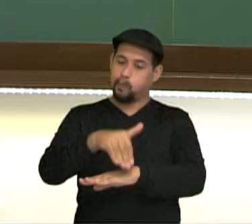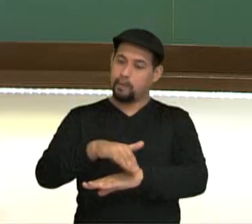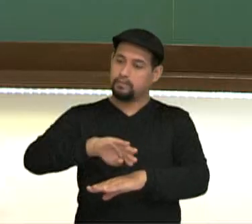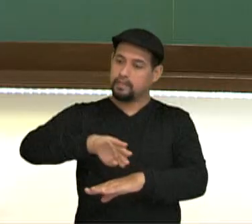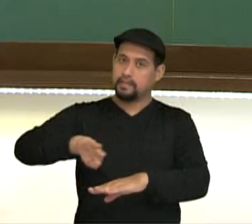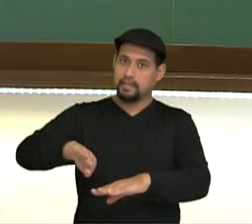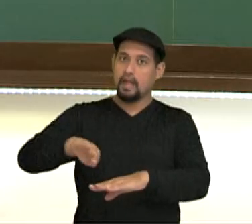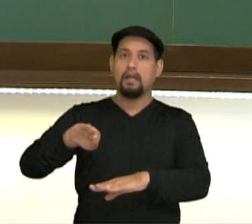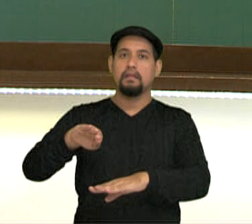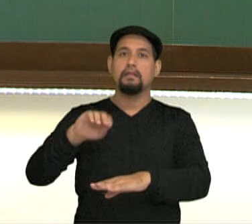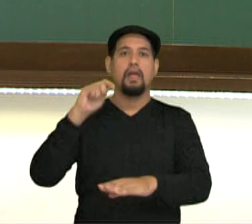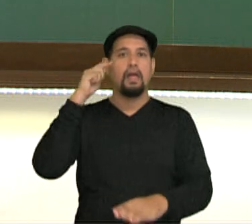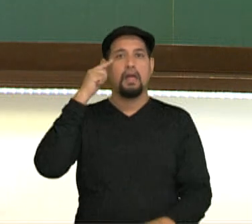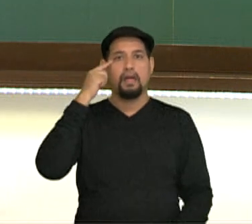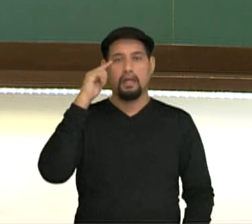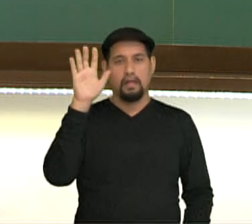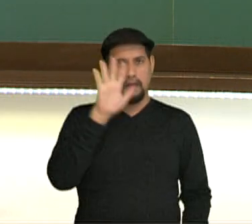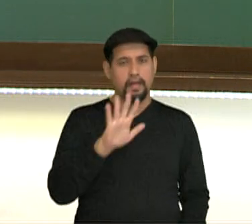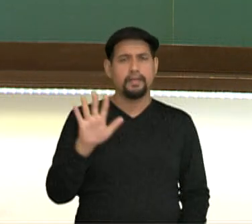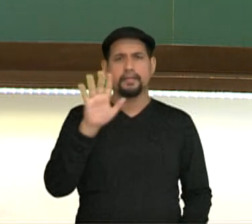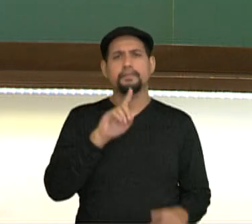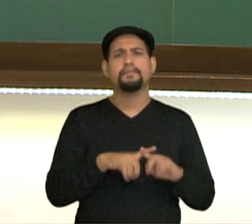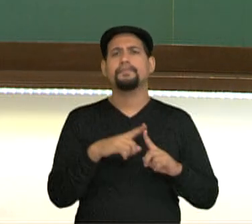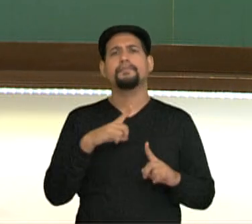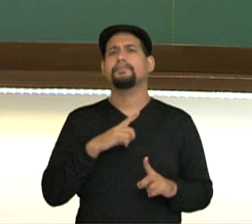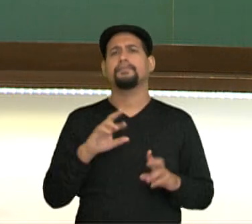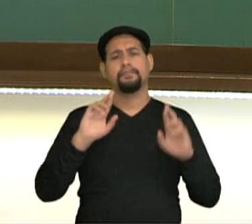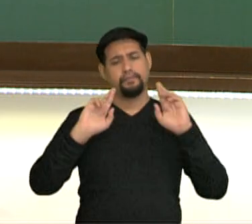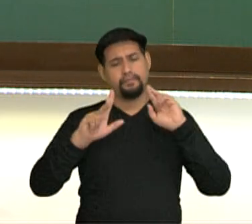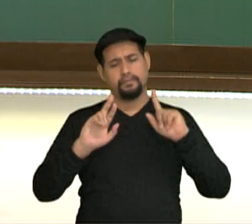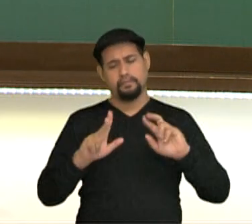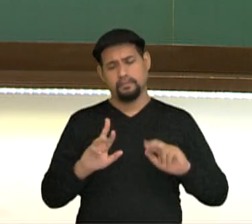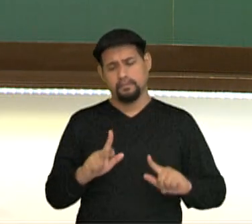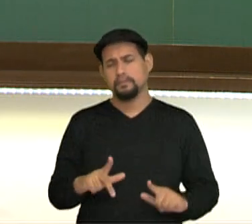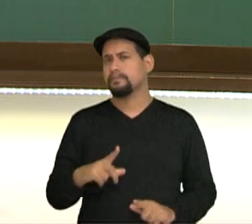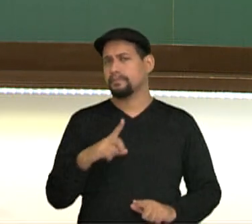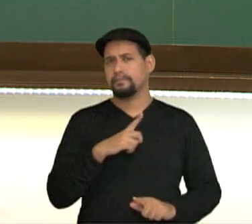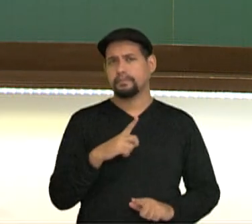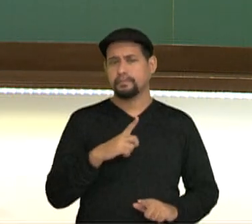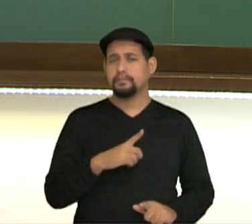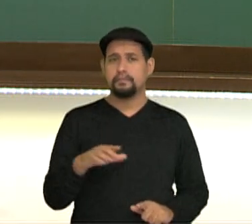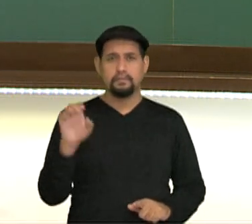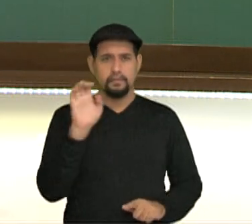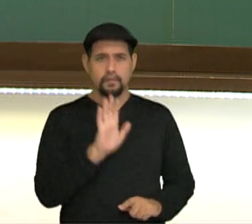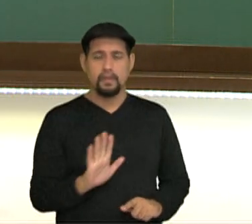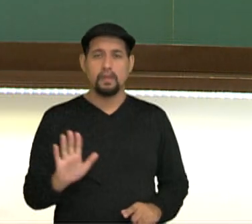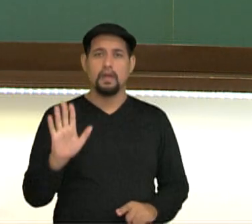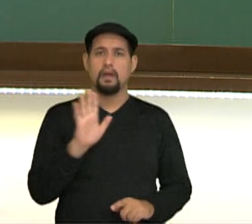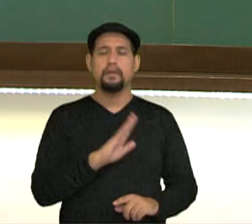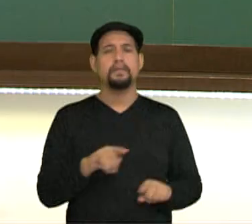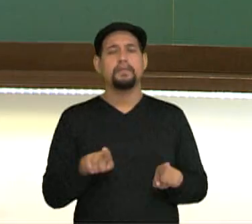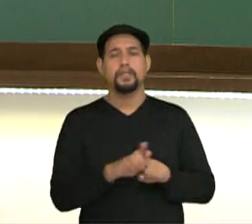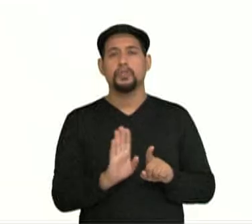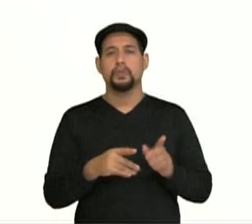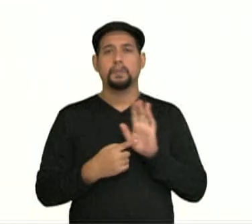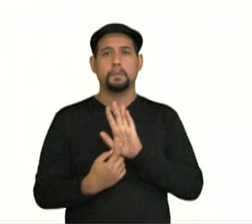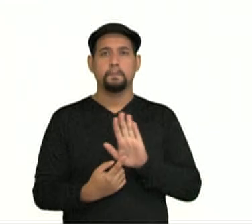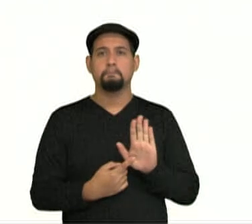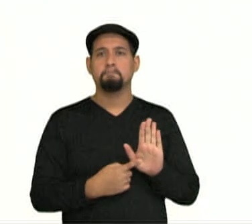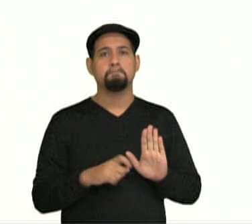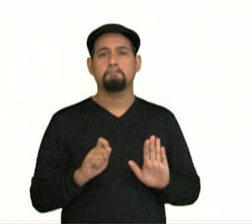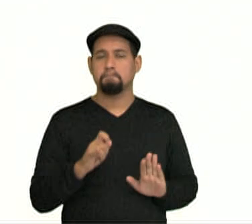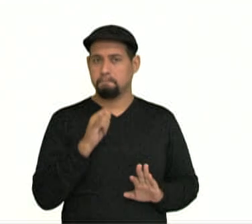Mas, além dos maciços antigos, nós temos outras formas de relevo no continente europeu. E aí eu já mostro para você que as